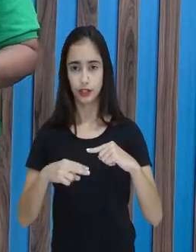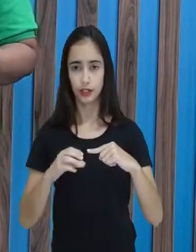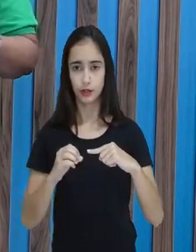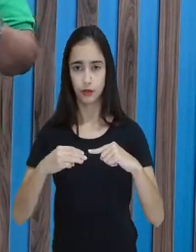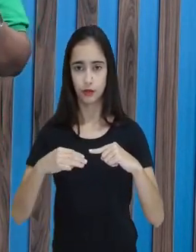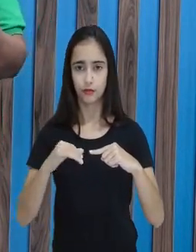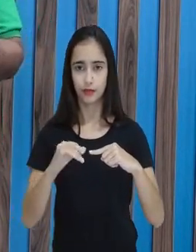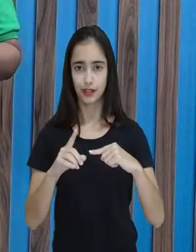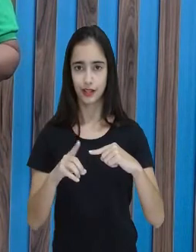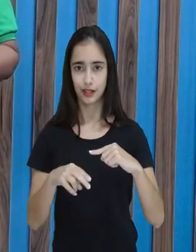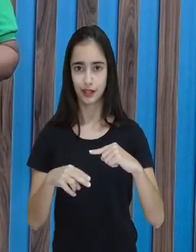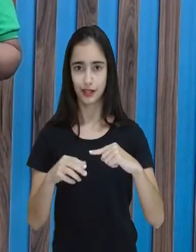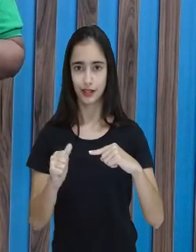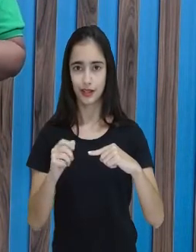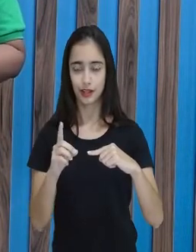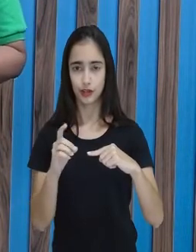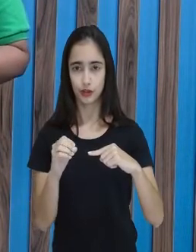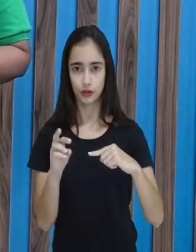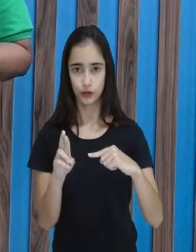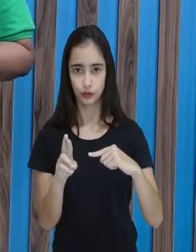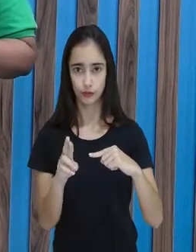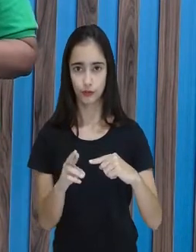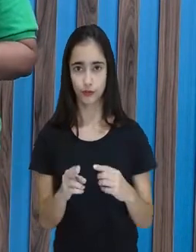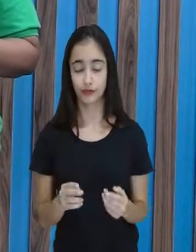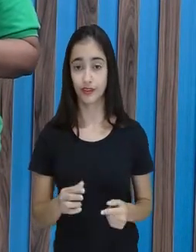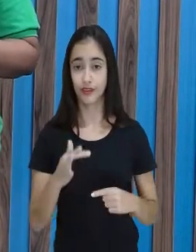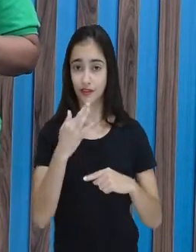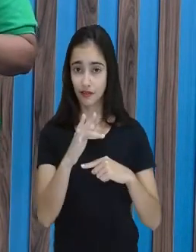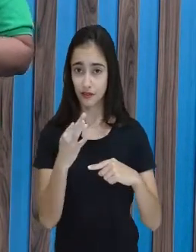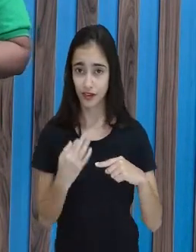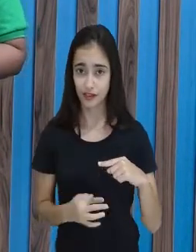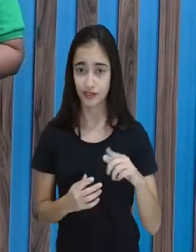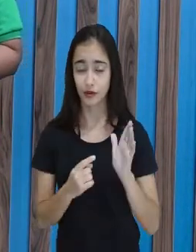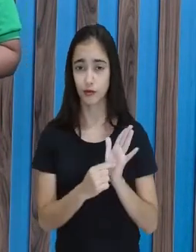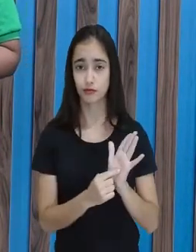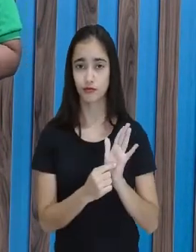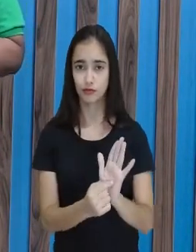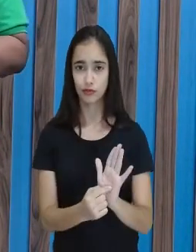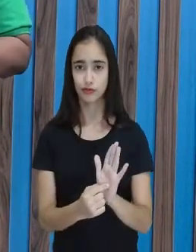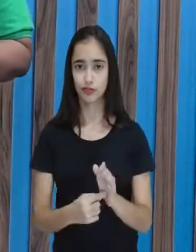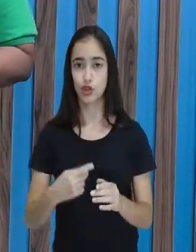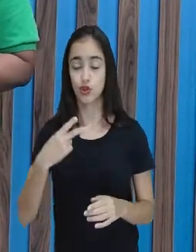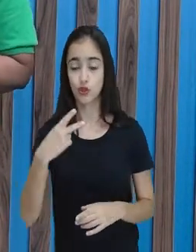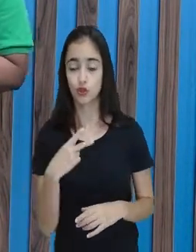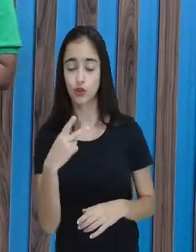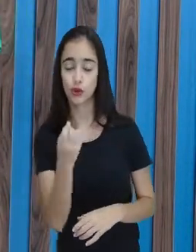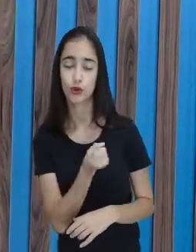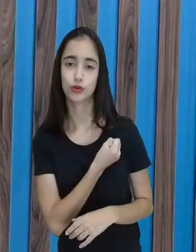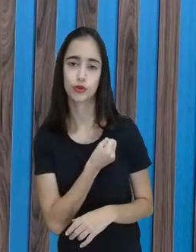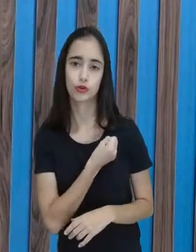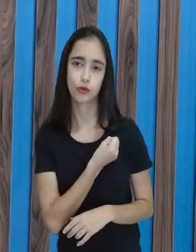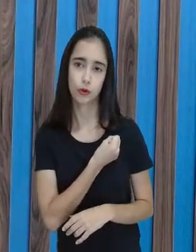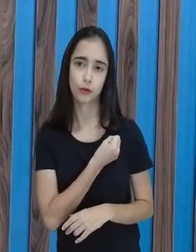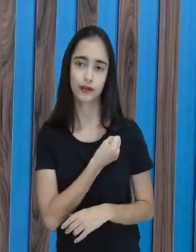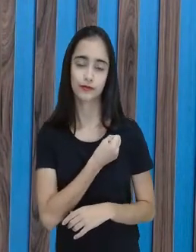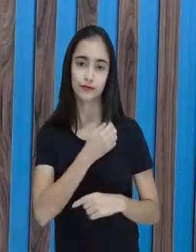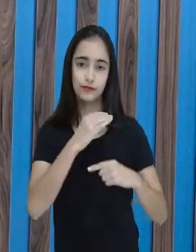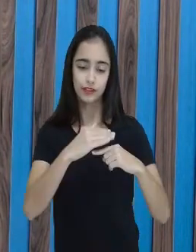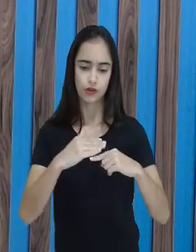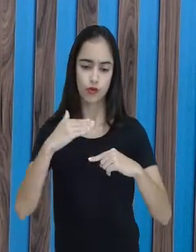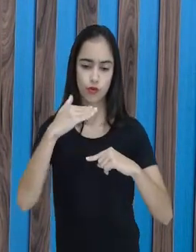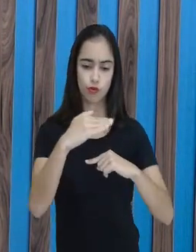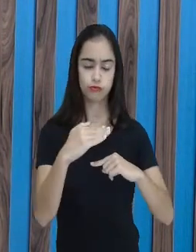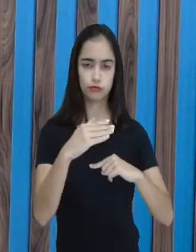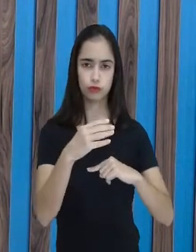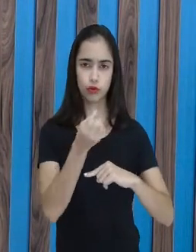modo de representar a razão entre dois números inteiros, onde o número que fica na parte de cima